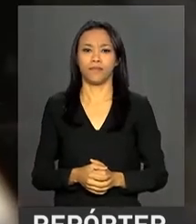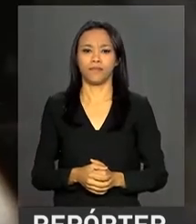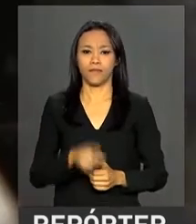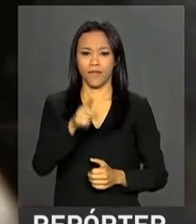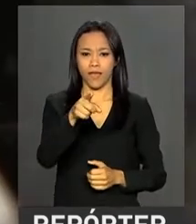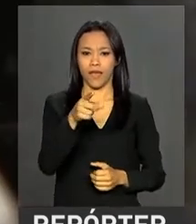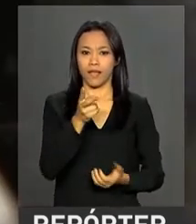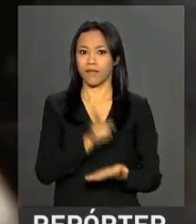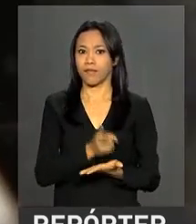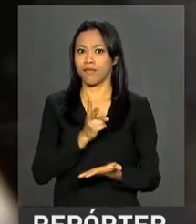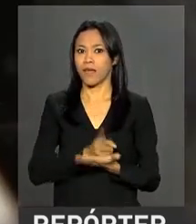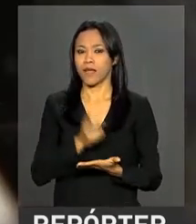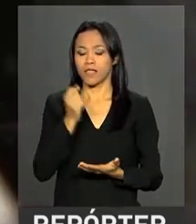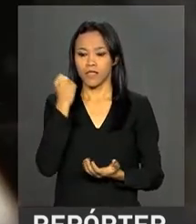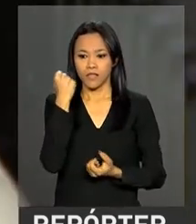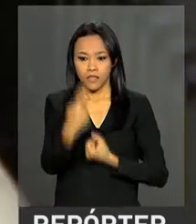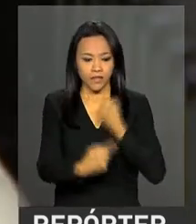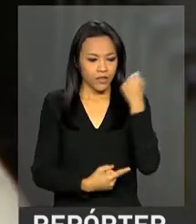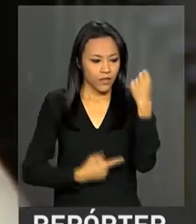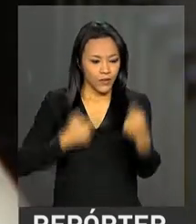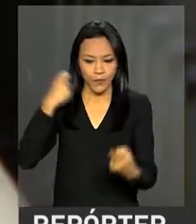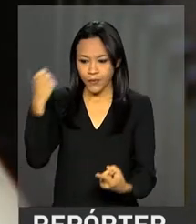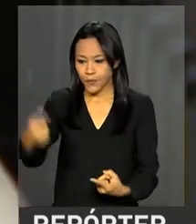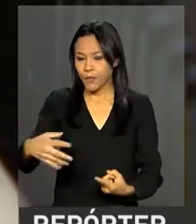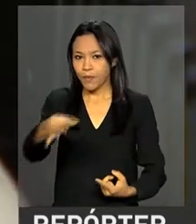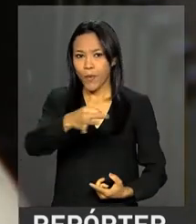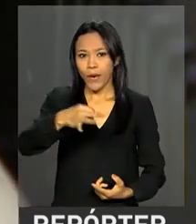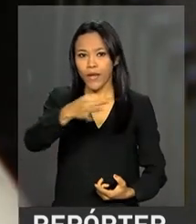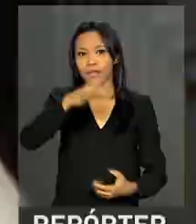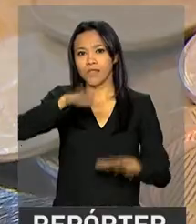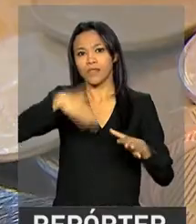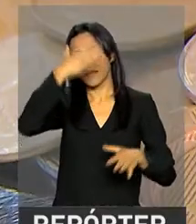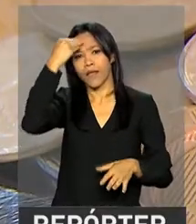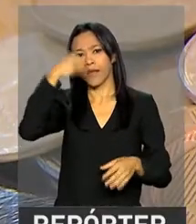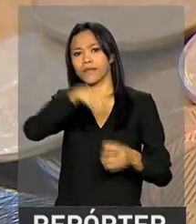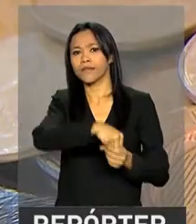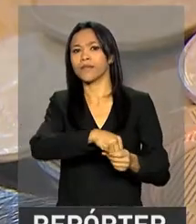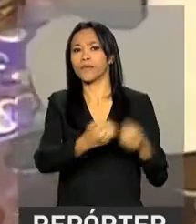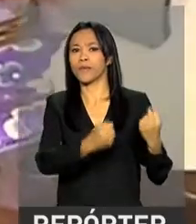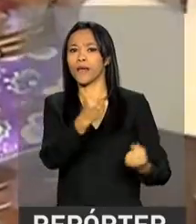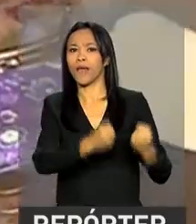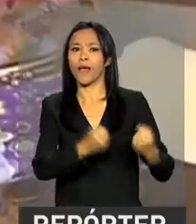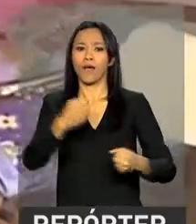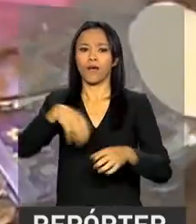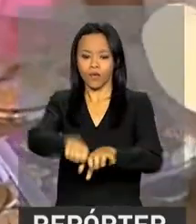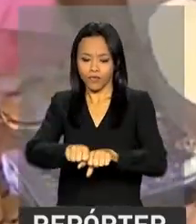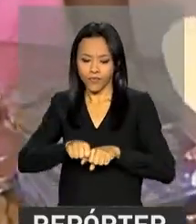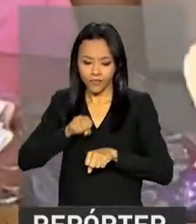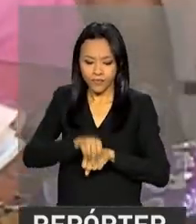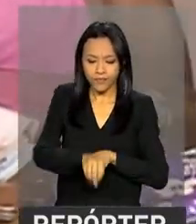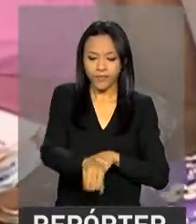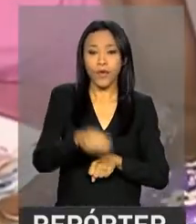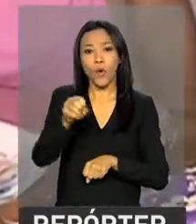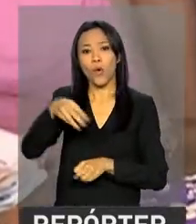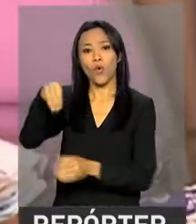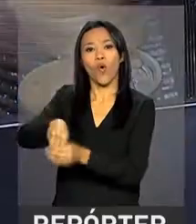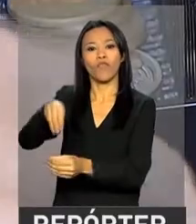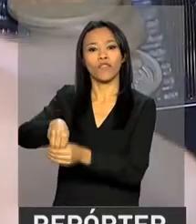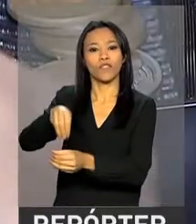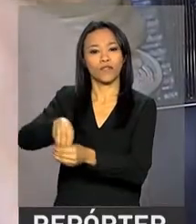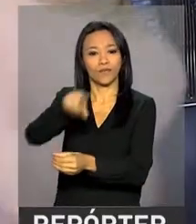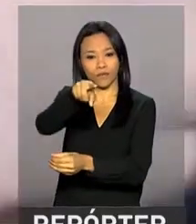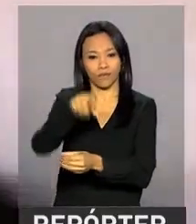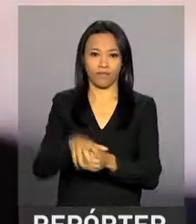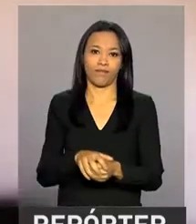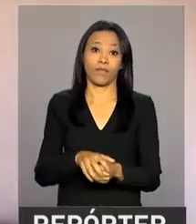Elas estão cada vez mais raras no mercado. Acabam esquecidas no carro, gavetas ou até mesmo guardadas em cofrinhos.